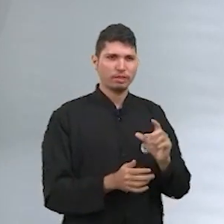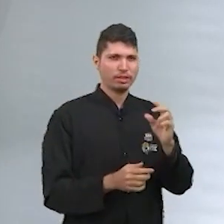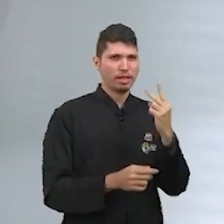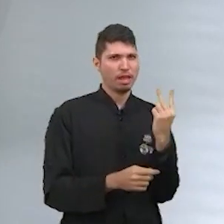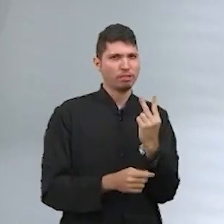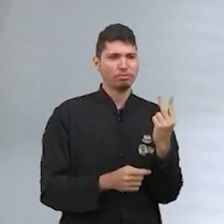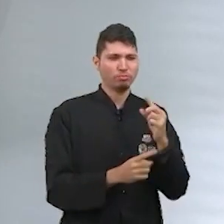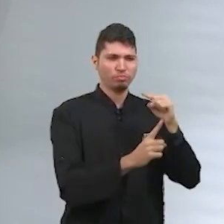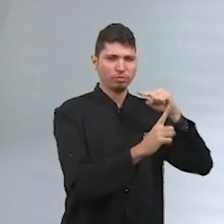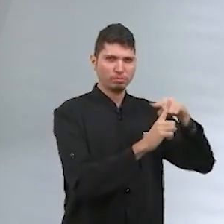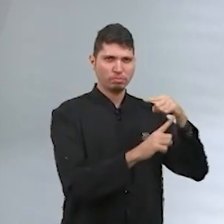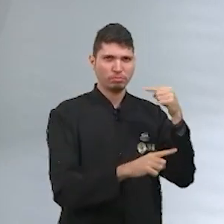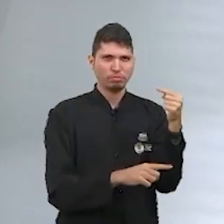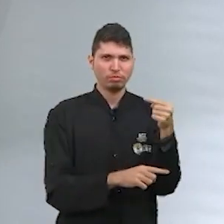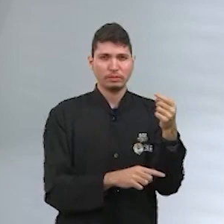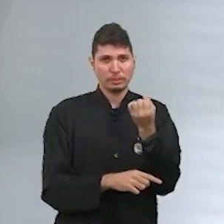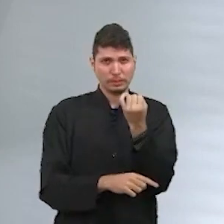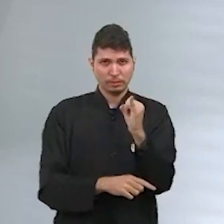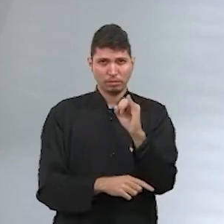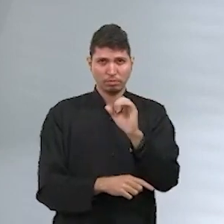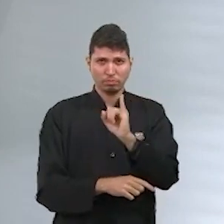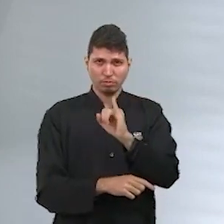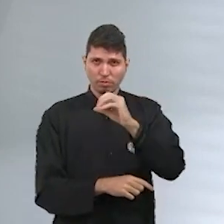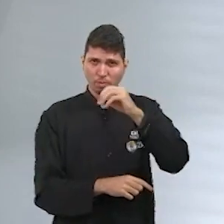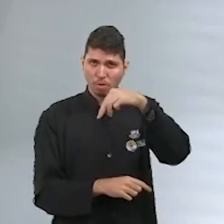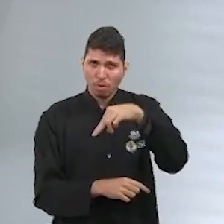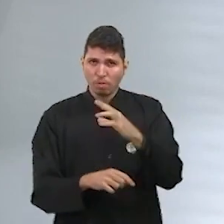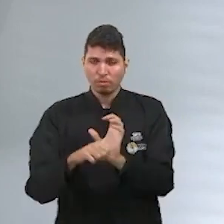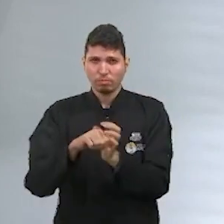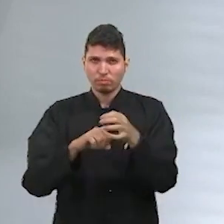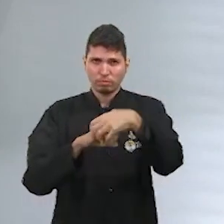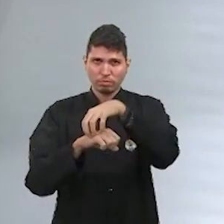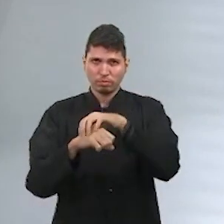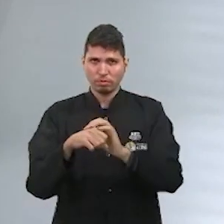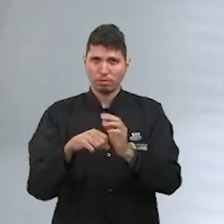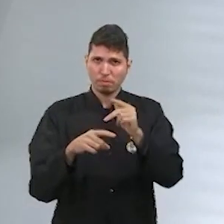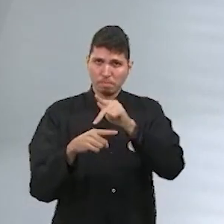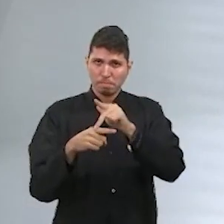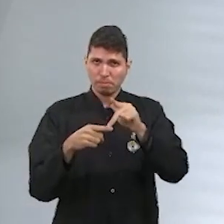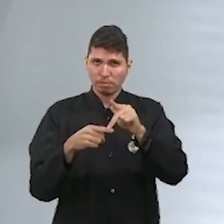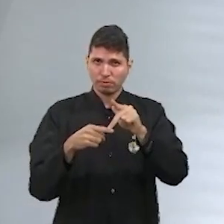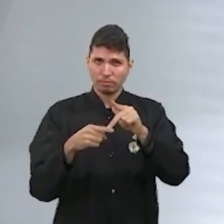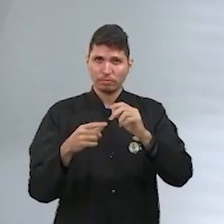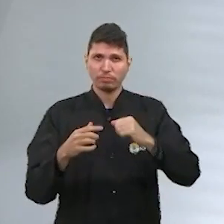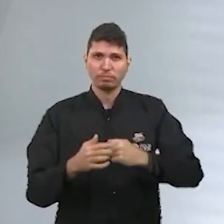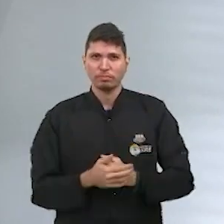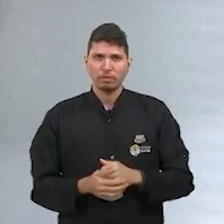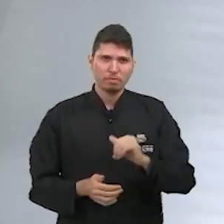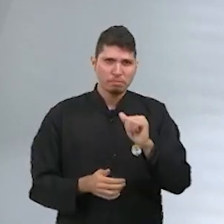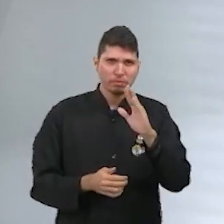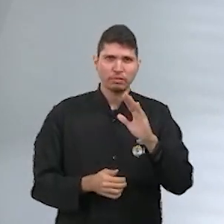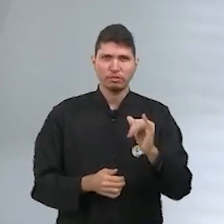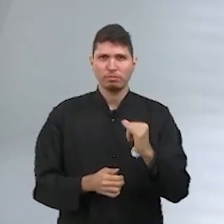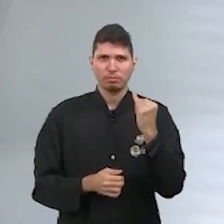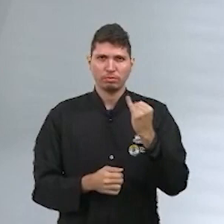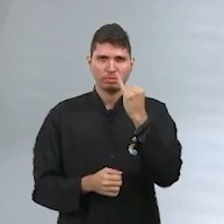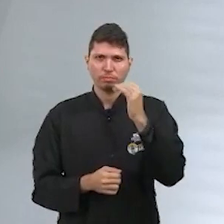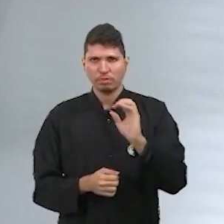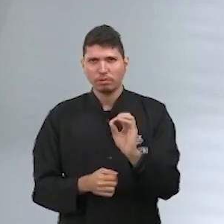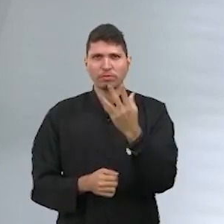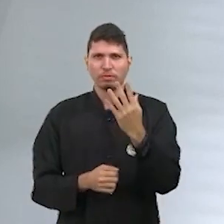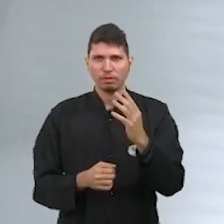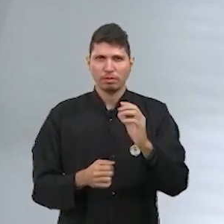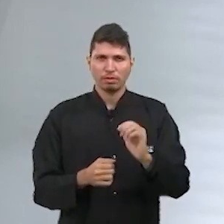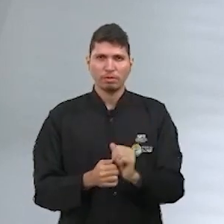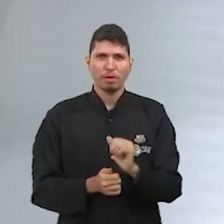negativas. Então, se eu tenho um íon e uma molécula polar, é o fator mais do que importante para acontecer aí a